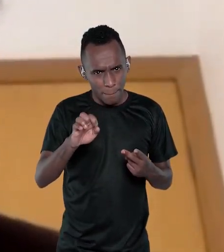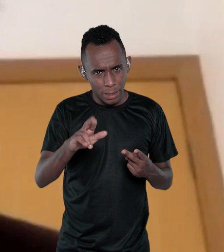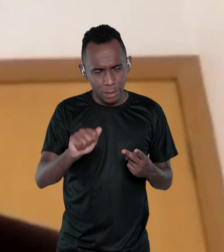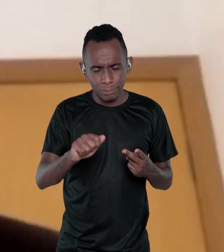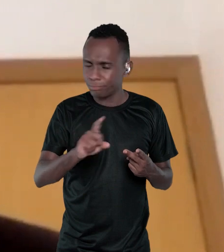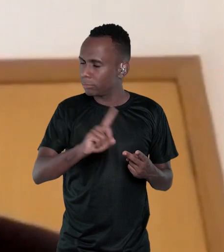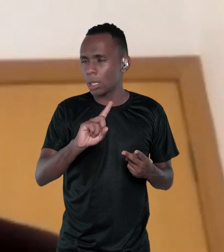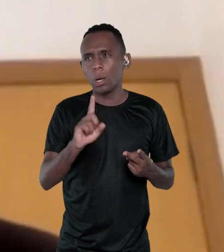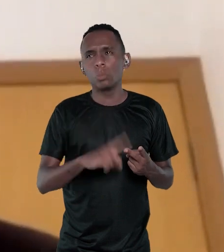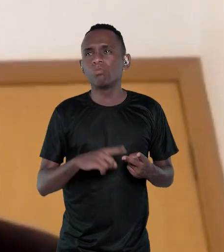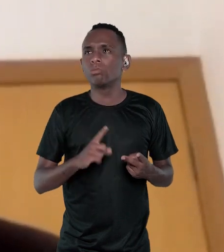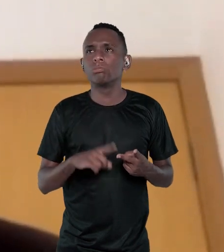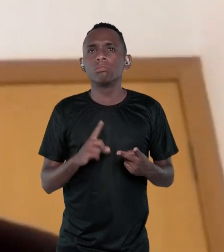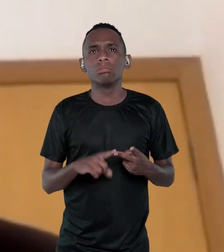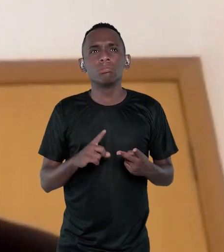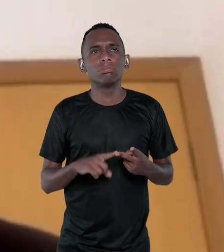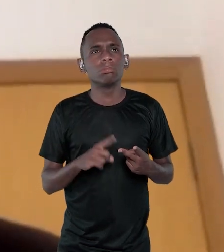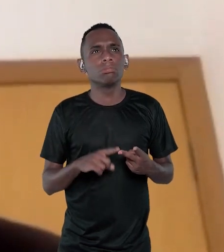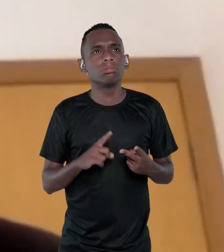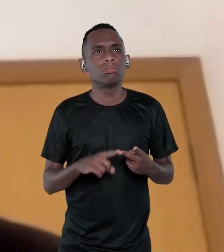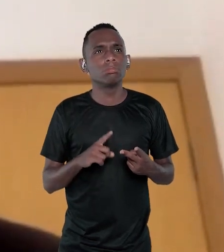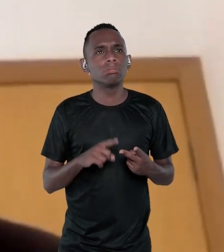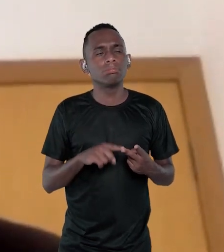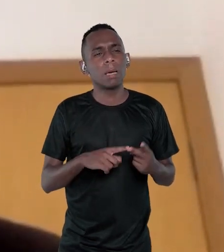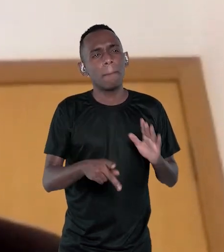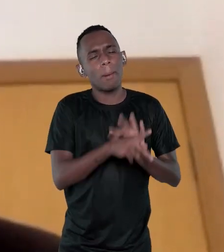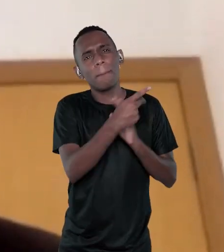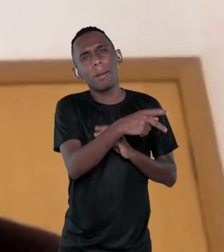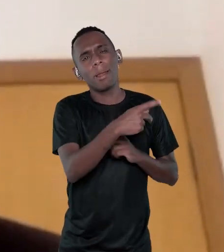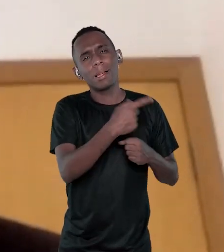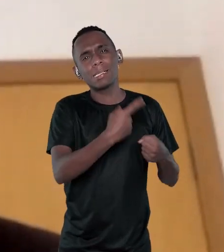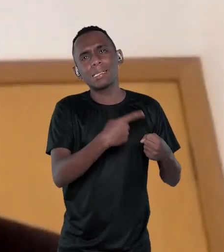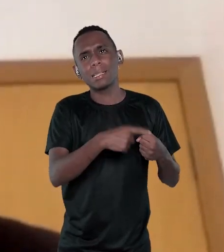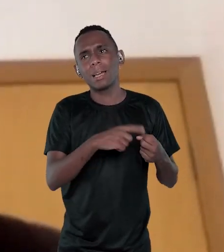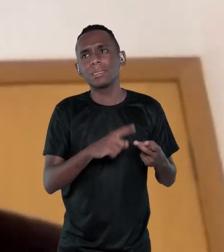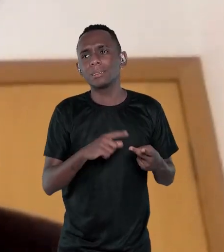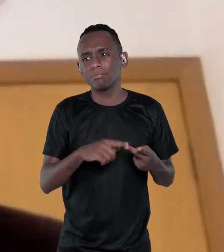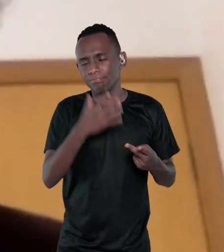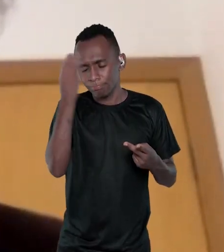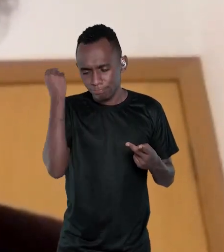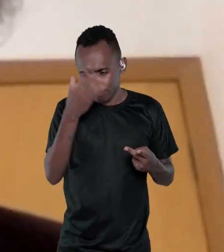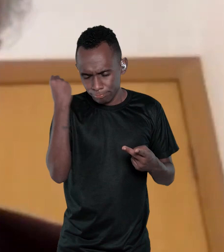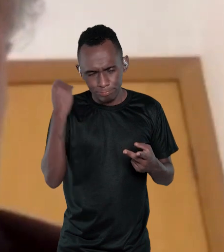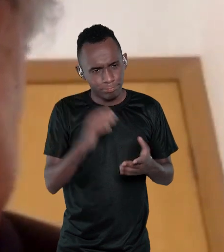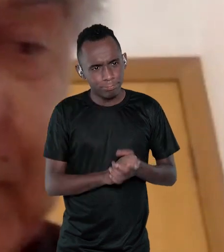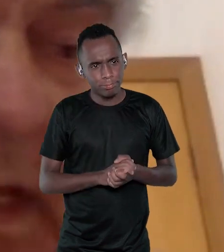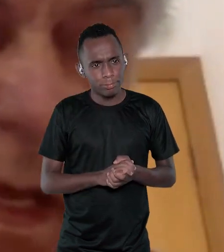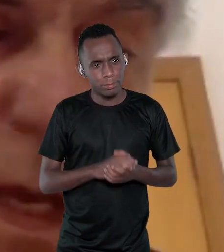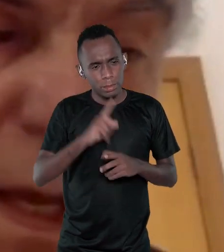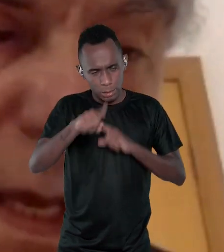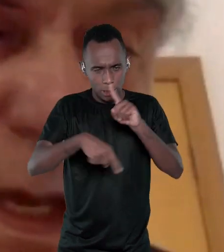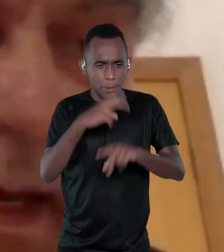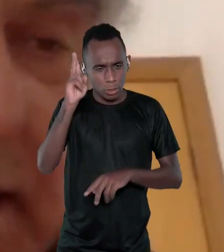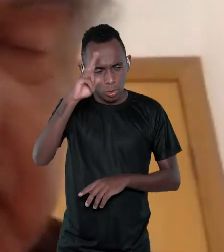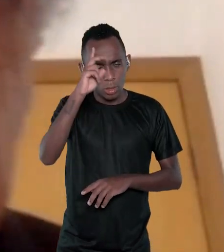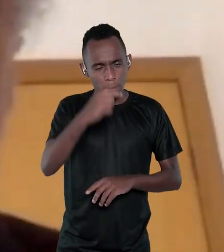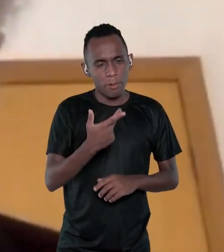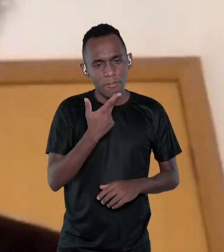meu Deus... Bárbara Barcelos? Não. Não? Não. É a menina de lá.